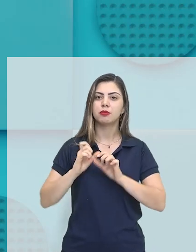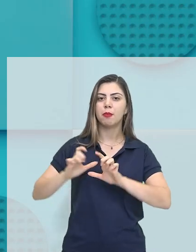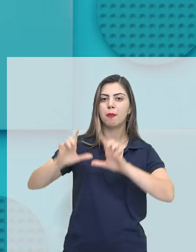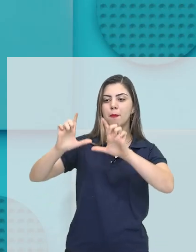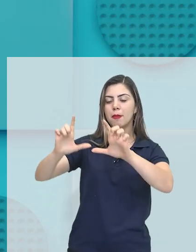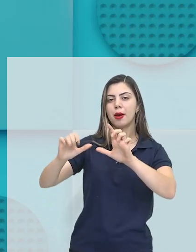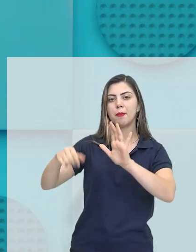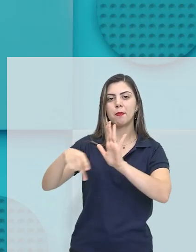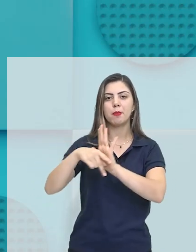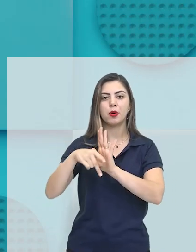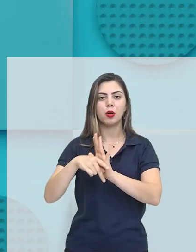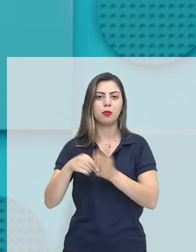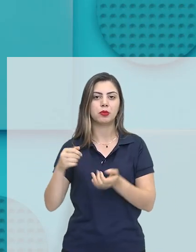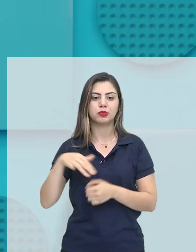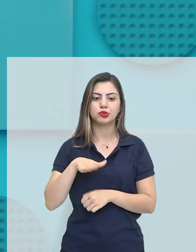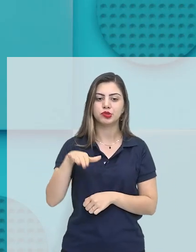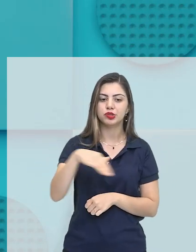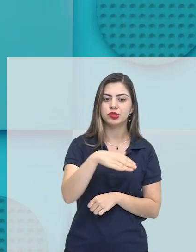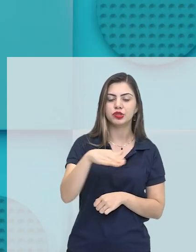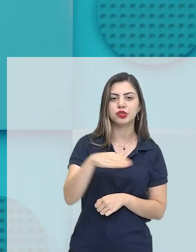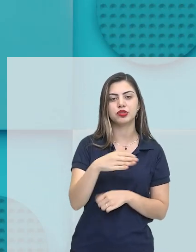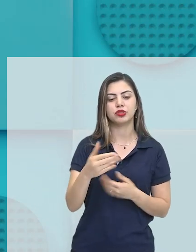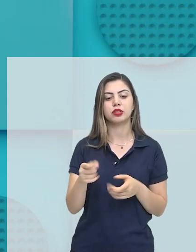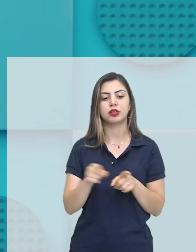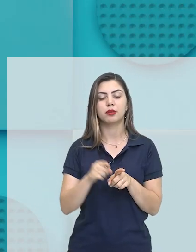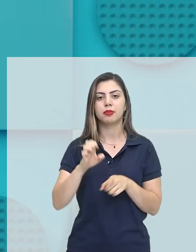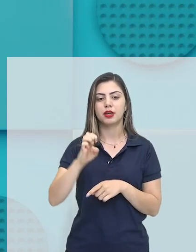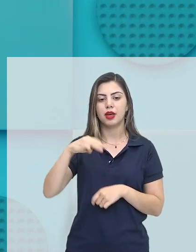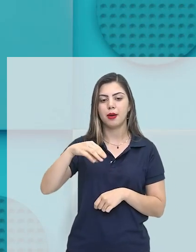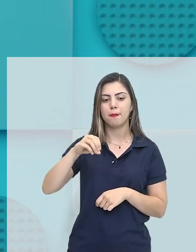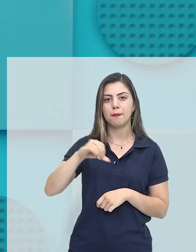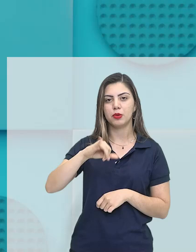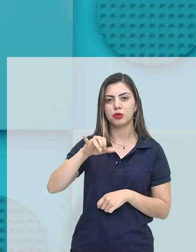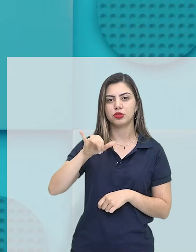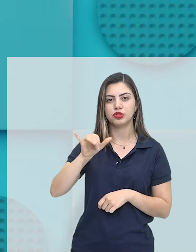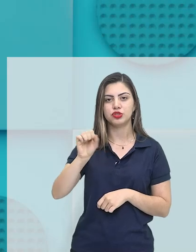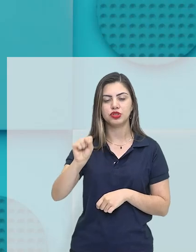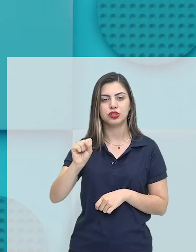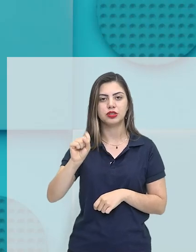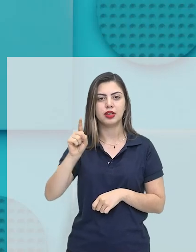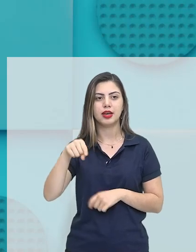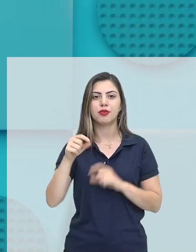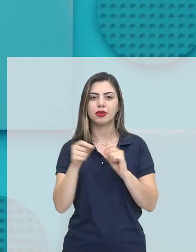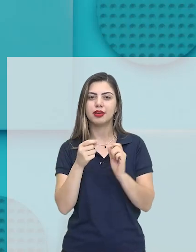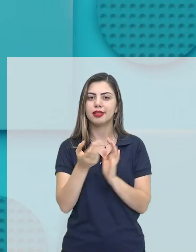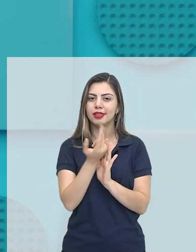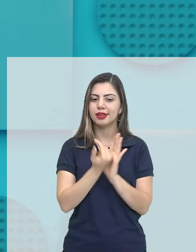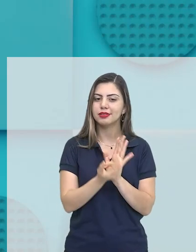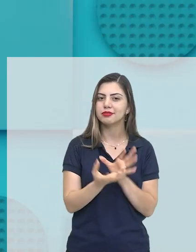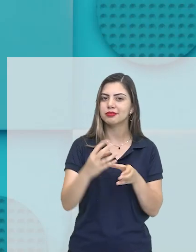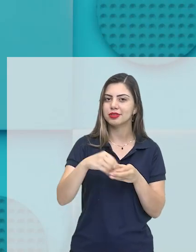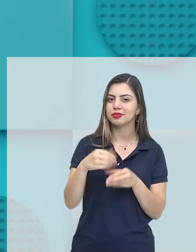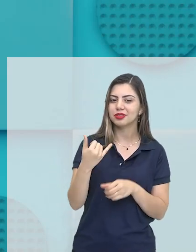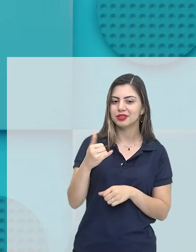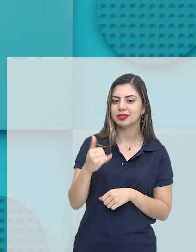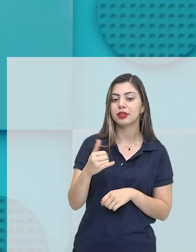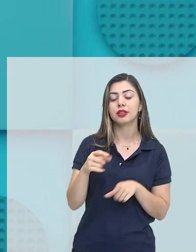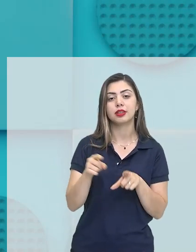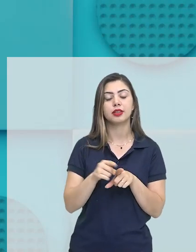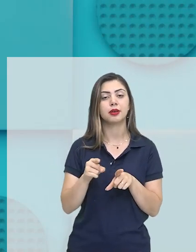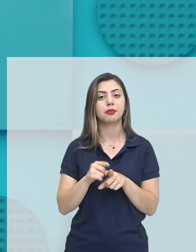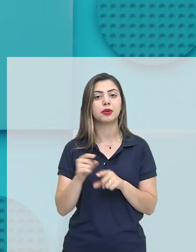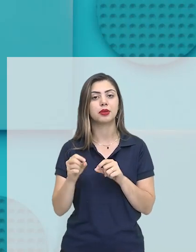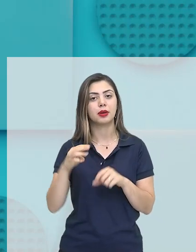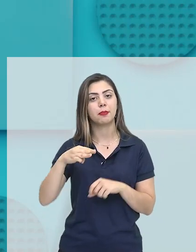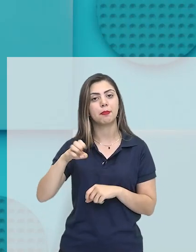as placas de trânsito, os emojis, que são aqueles desenhozinhos que tem aí no seu celular, e até mesmo os